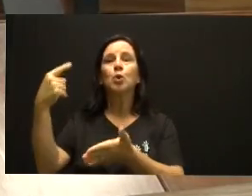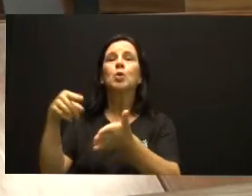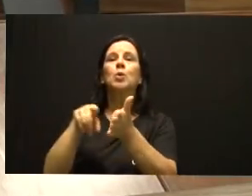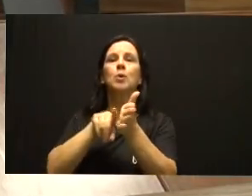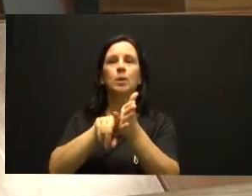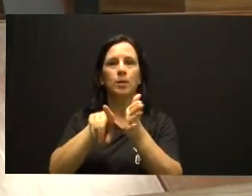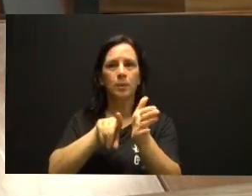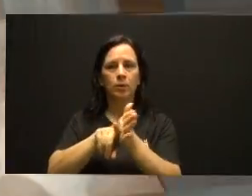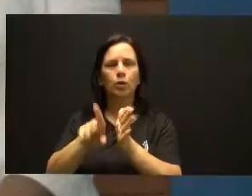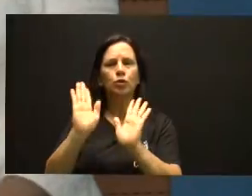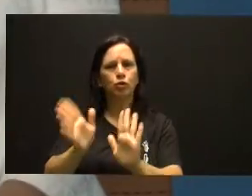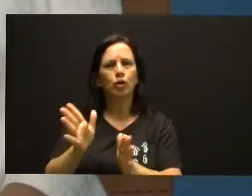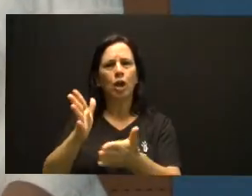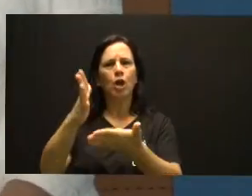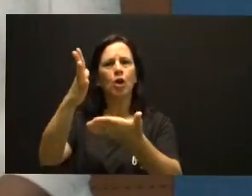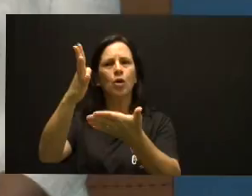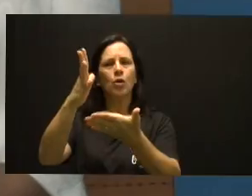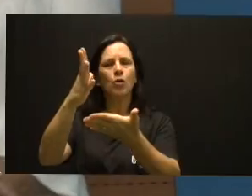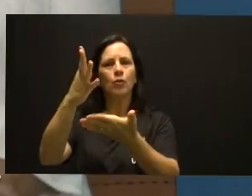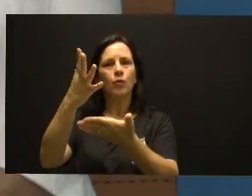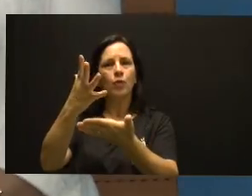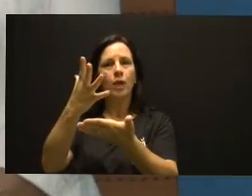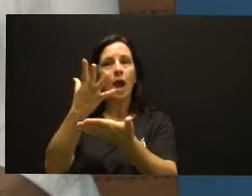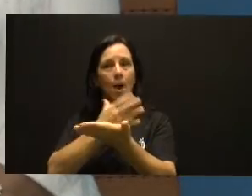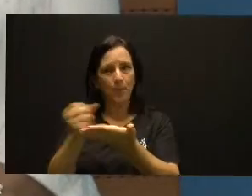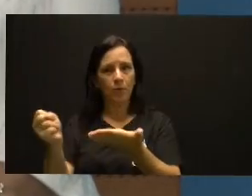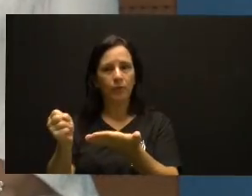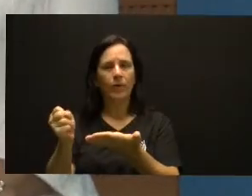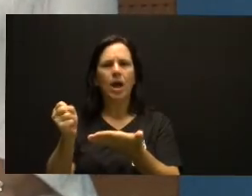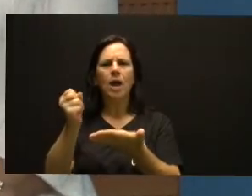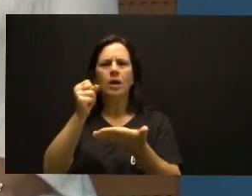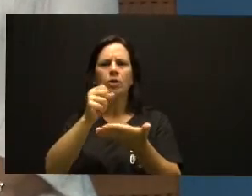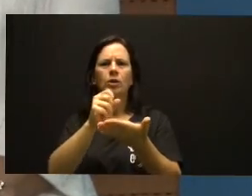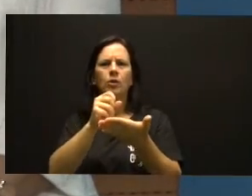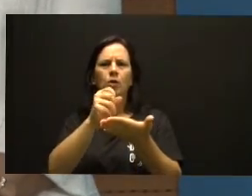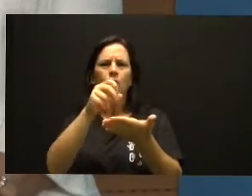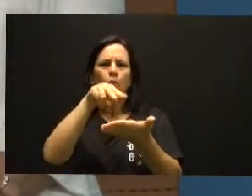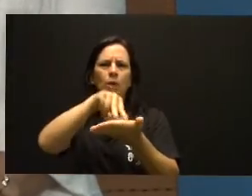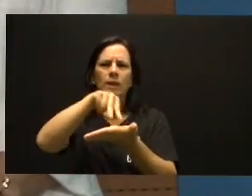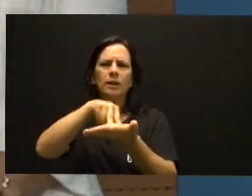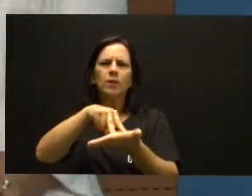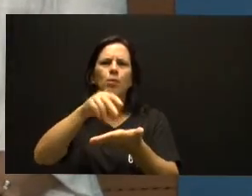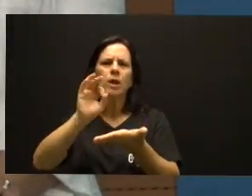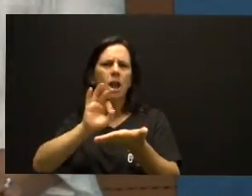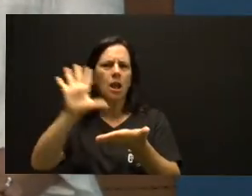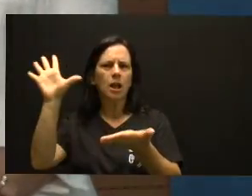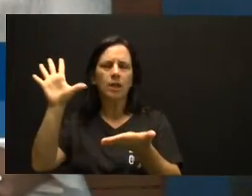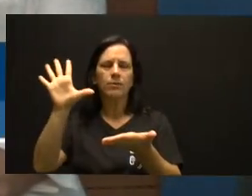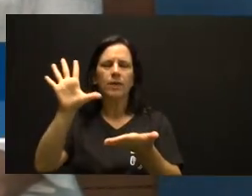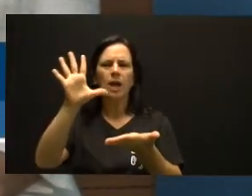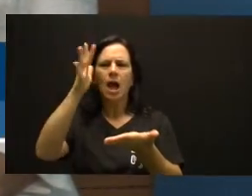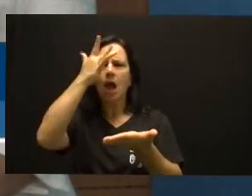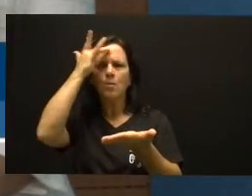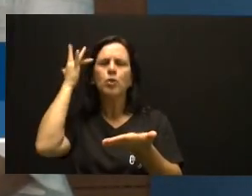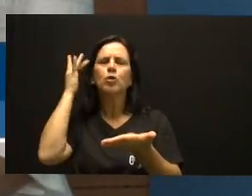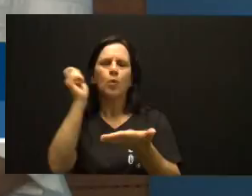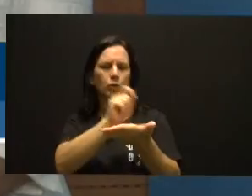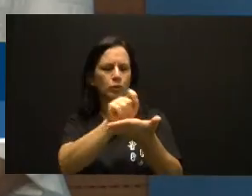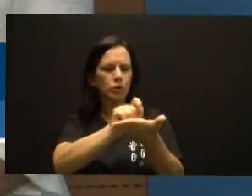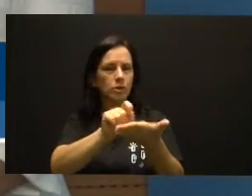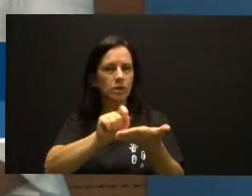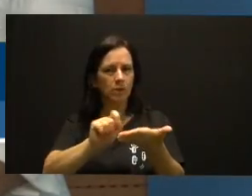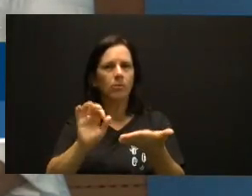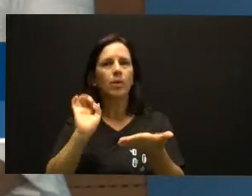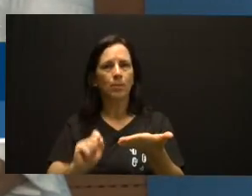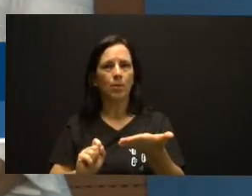nós já temos, que foi aprovada a tribuna livre, só precisa se inscrever. Aí o munícipe pode vir e já automaticamente falar aqui também. Então é só